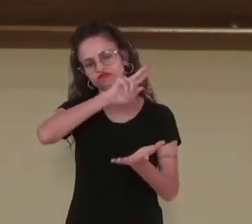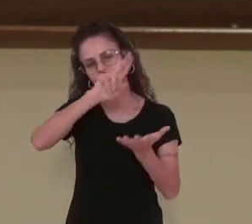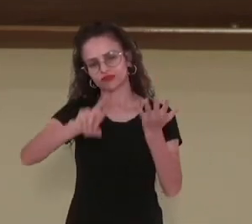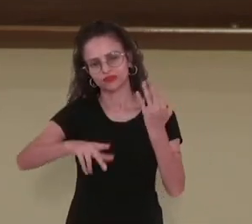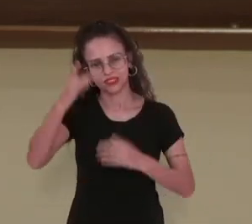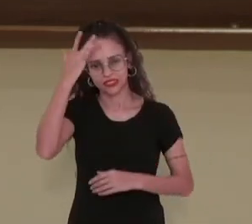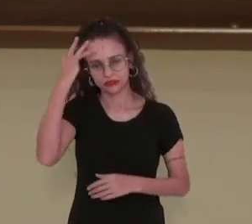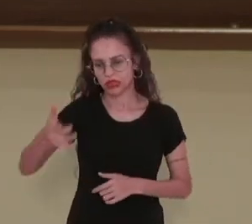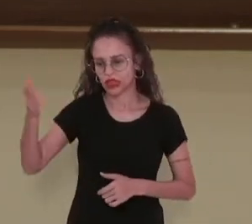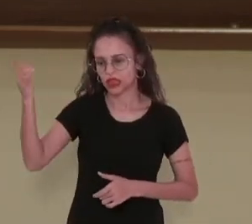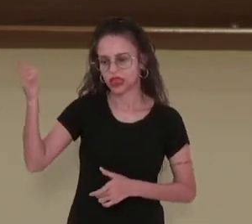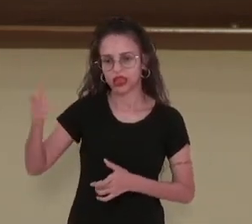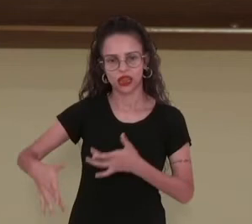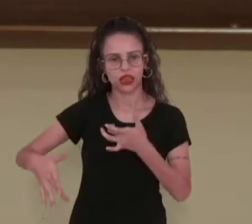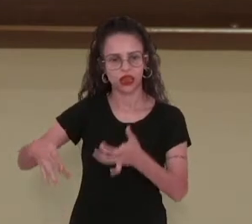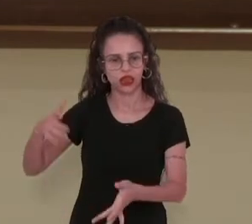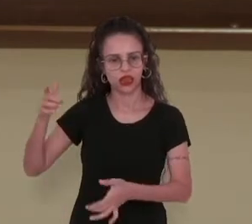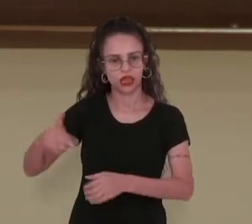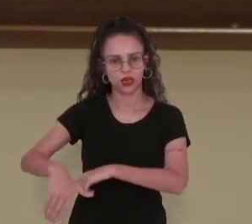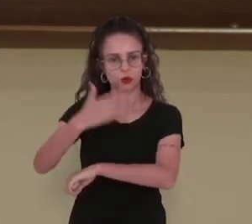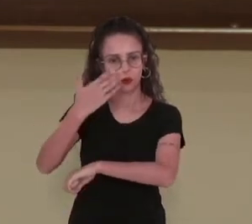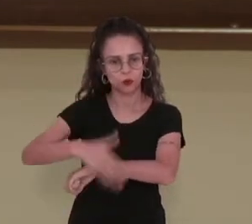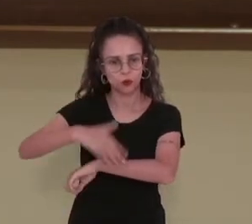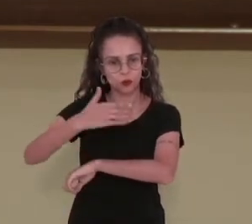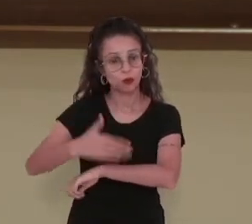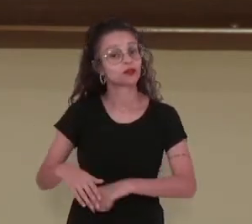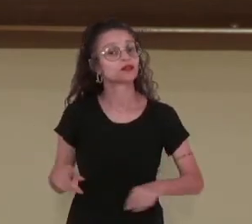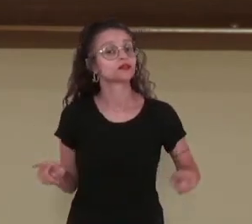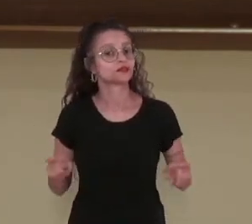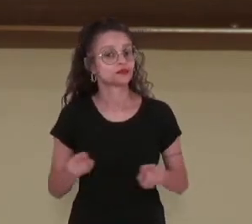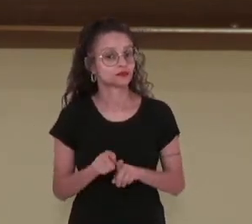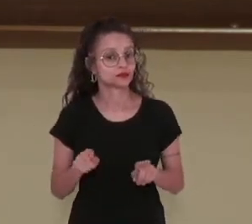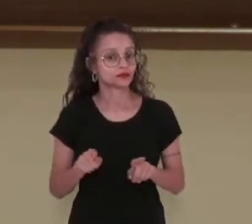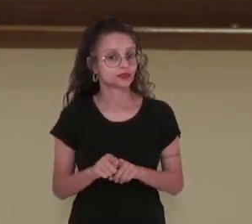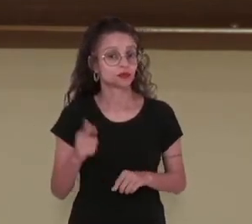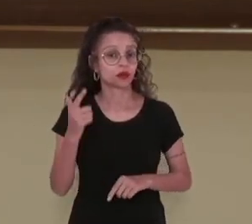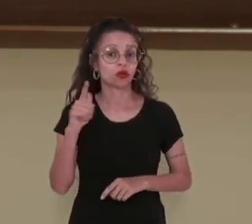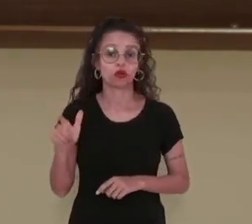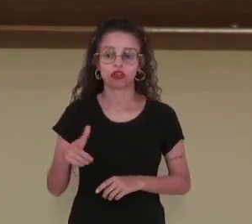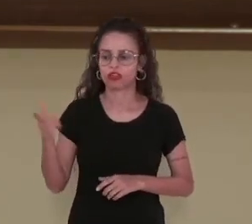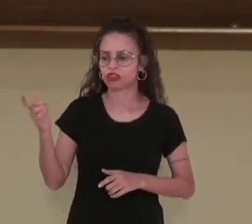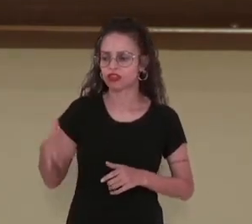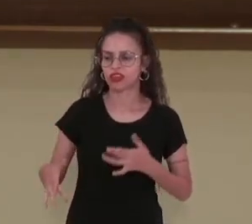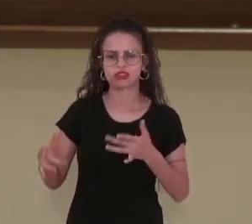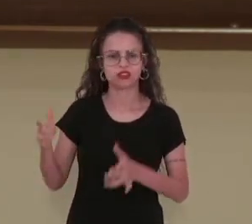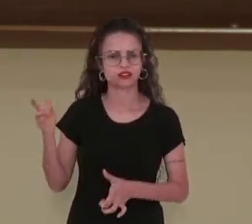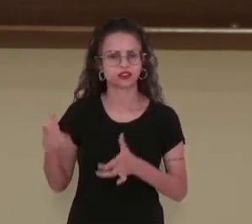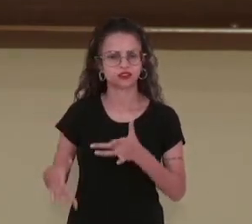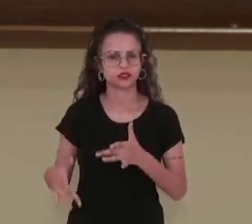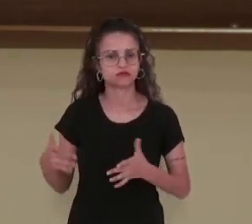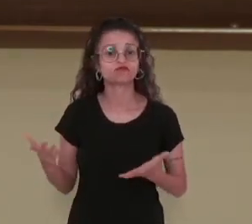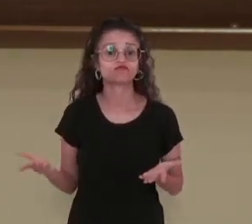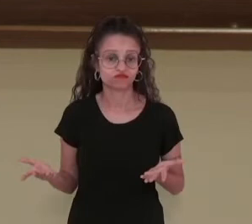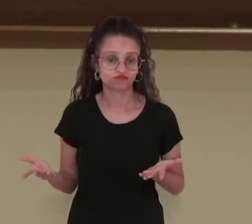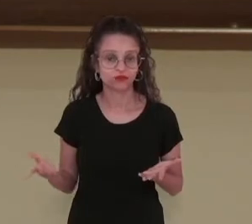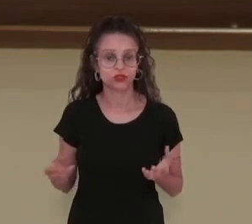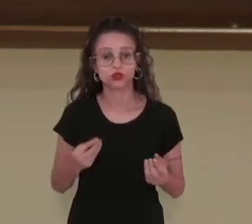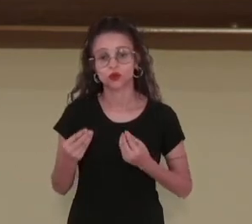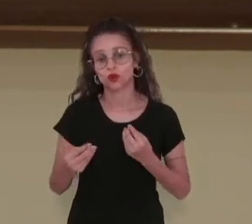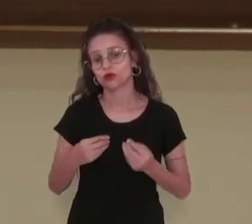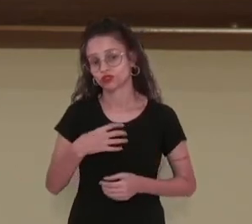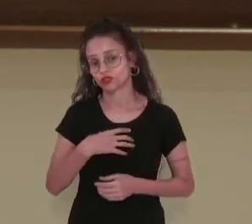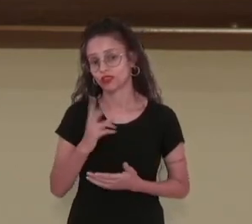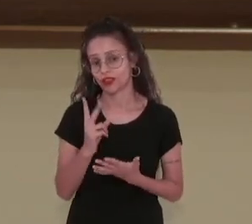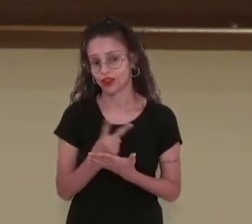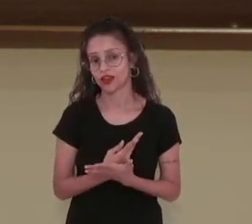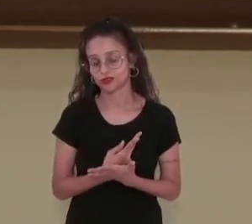vão largando pela rua, e também outros detritos que são descartados de forma